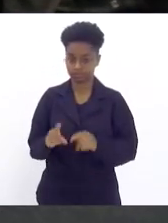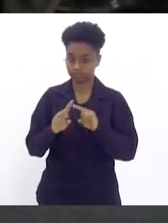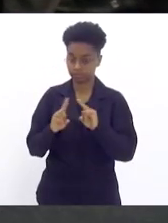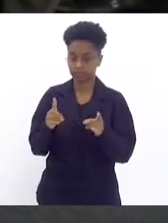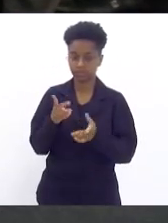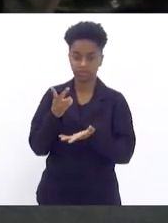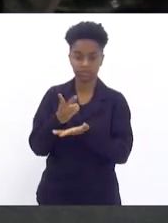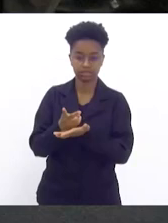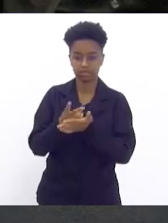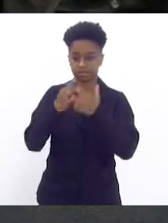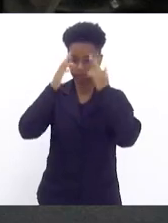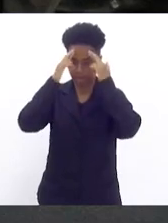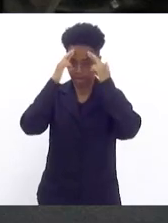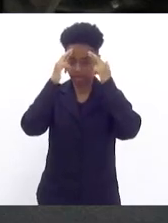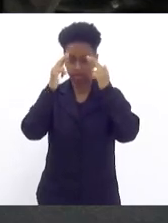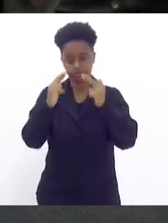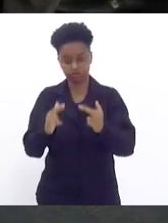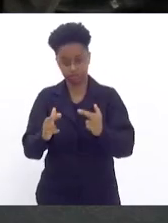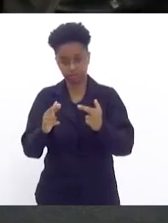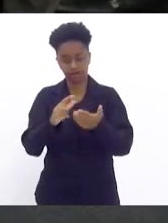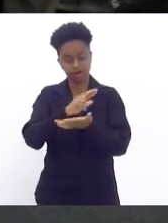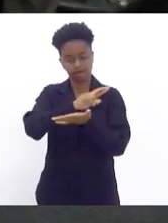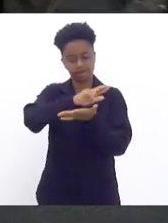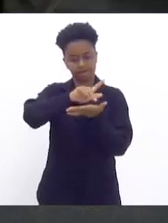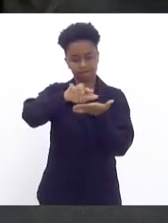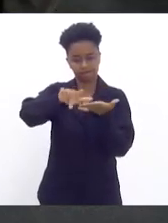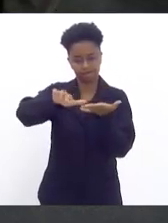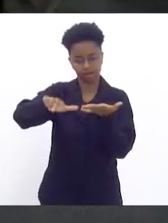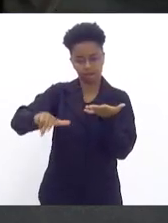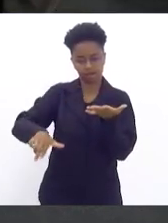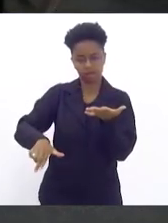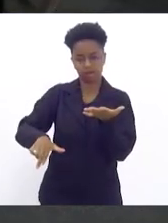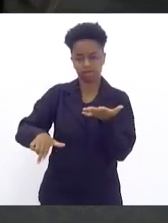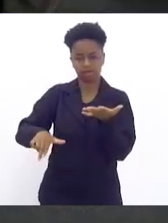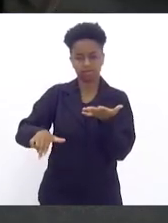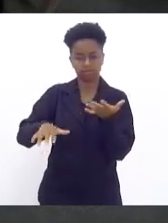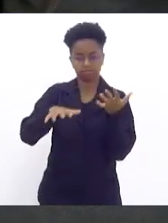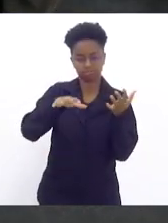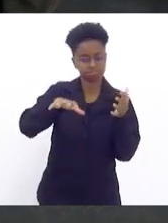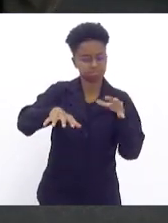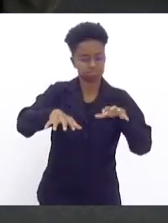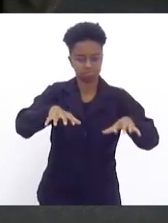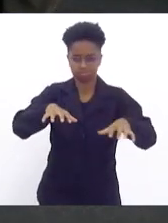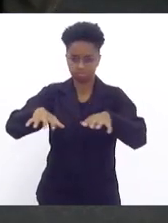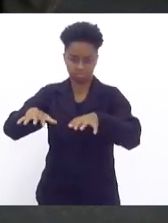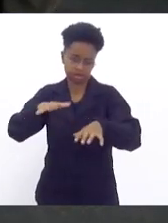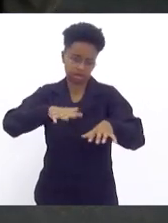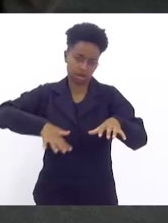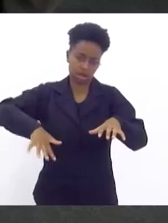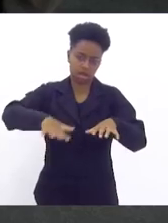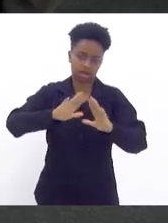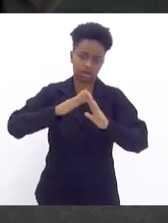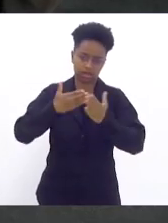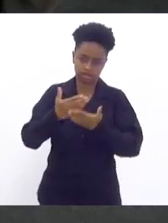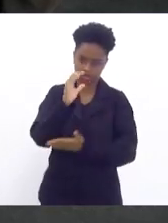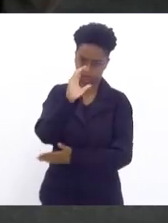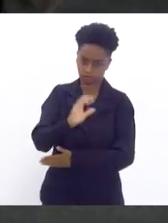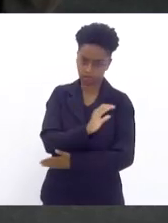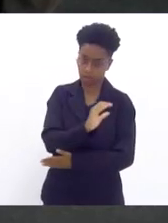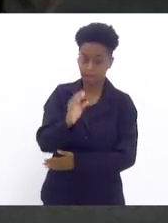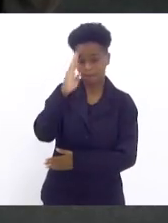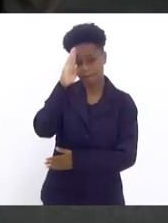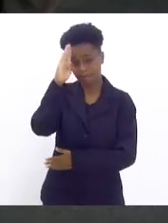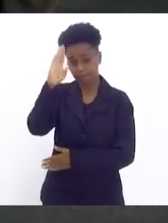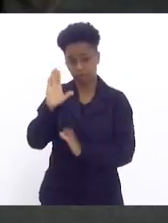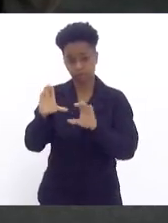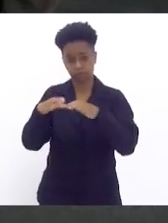com muito respeito as diversas frentes linhas né da Igreja Católica especialmente as